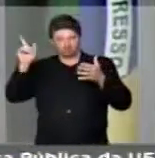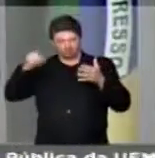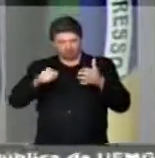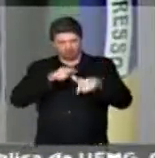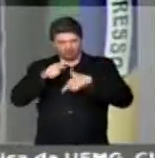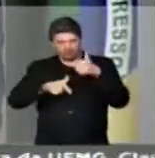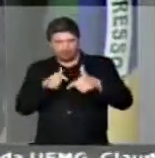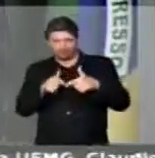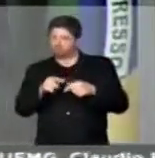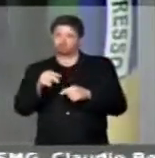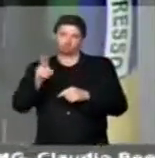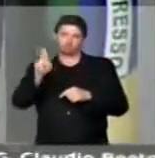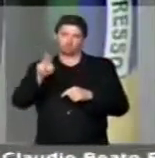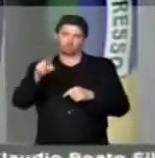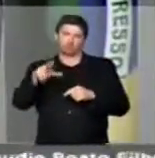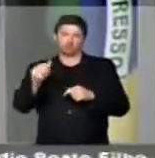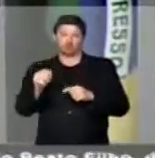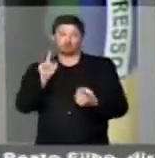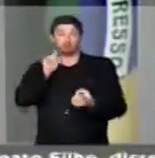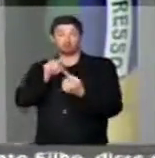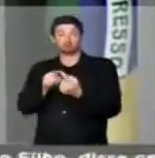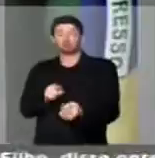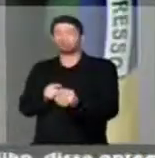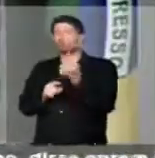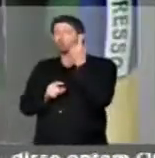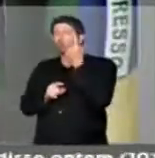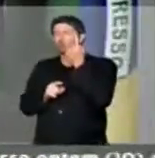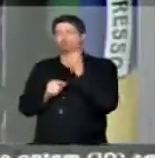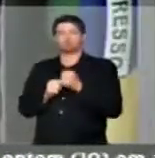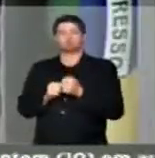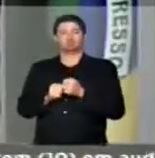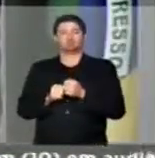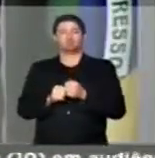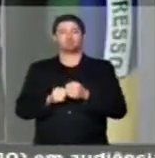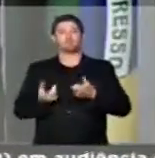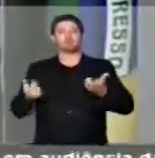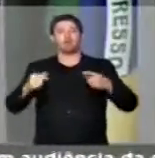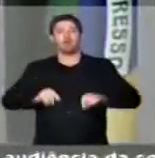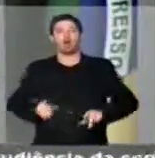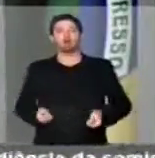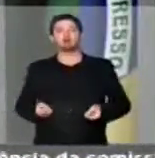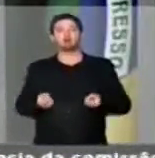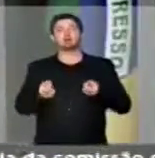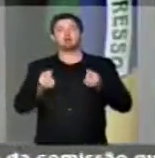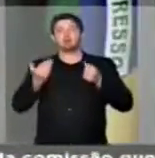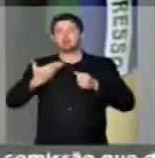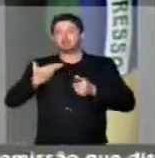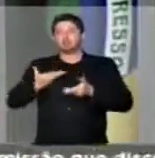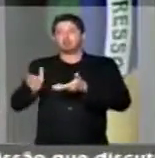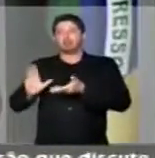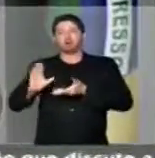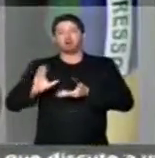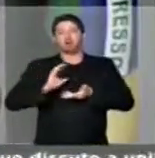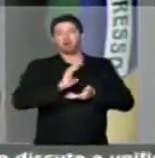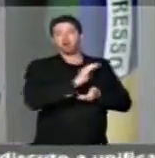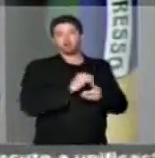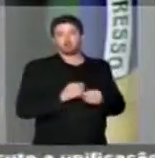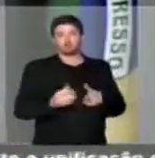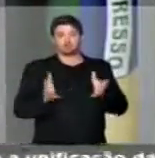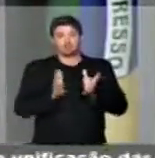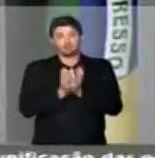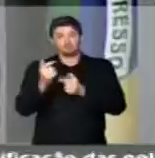o trabalhador. O único objetivo do partido era enriquecer a companheirada. O partido